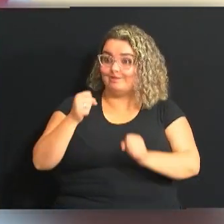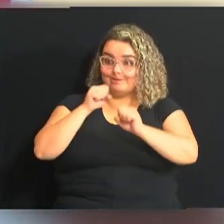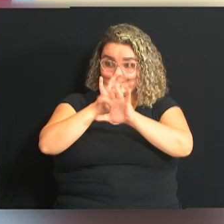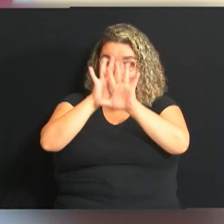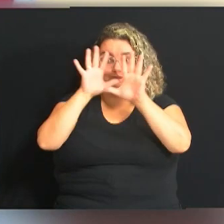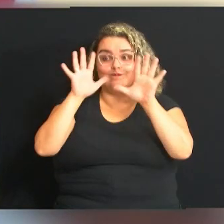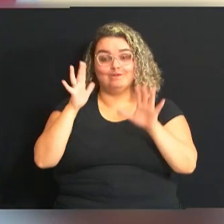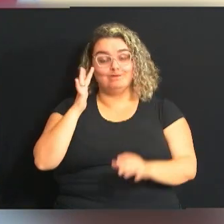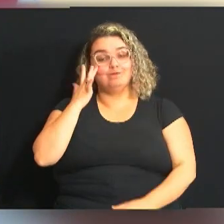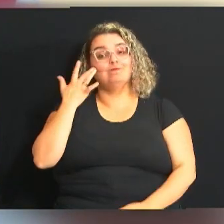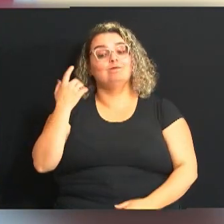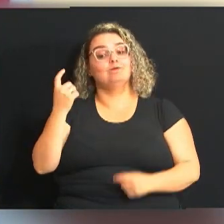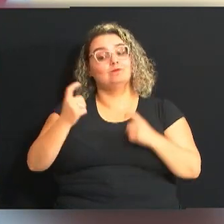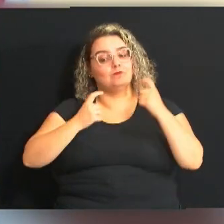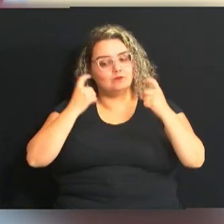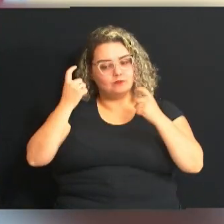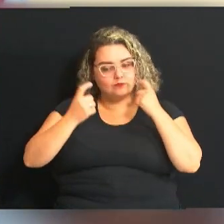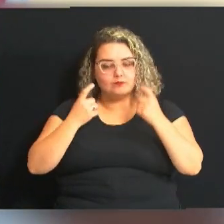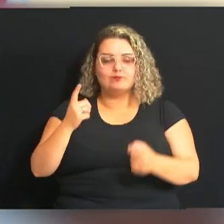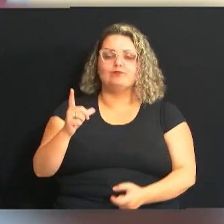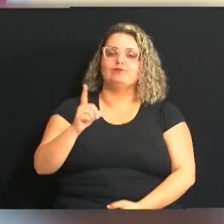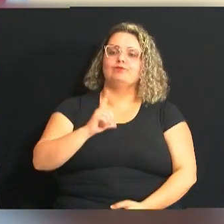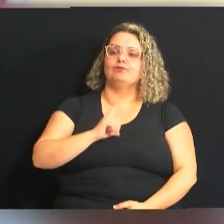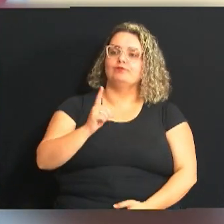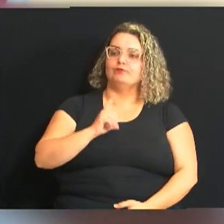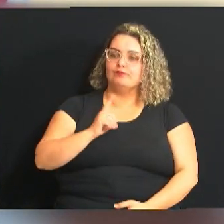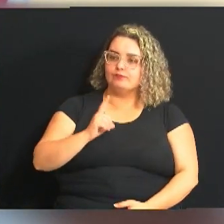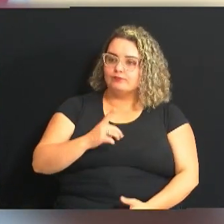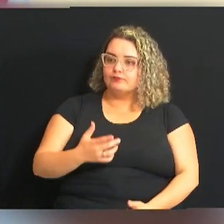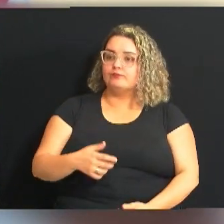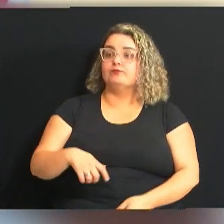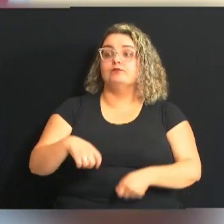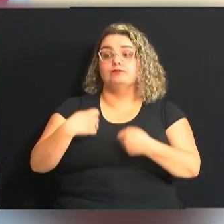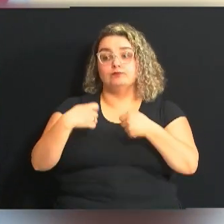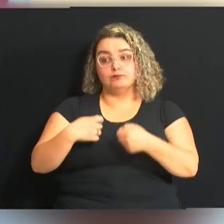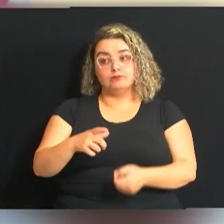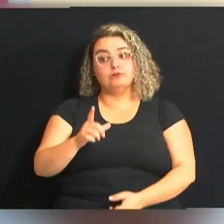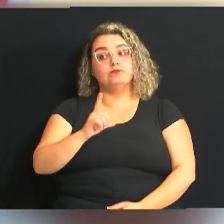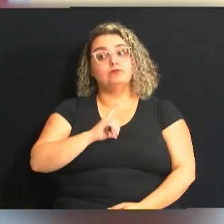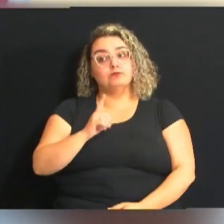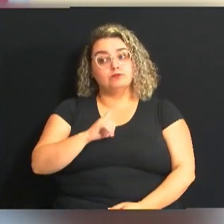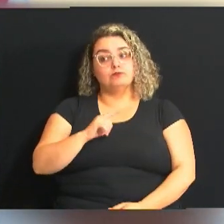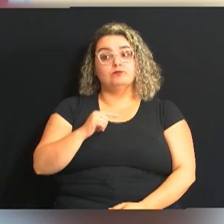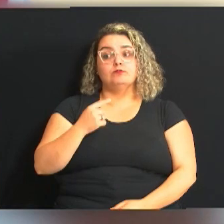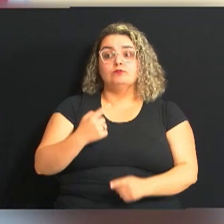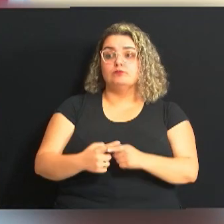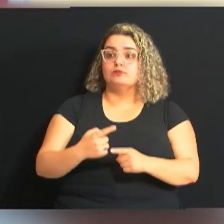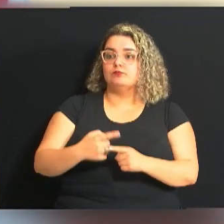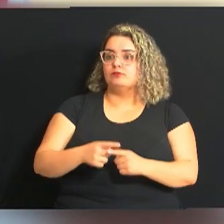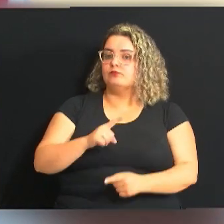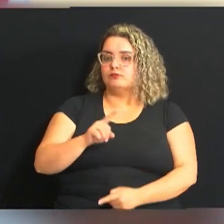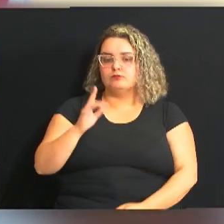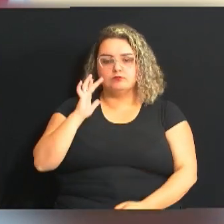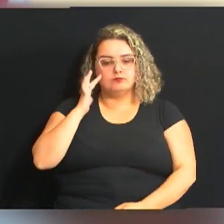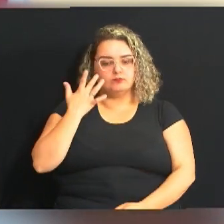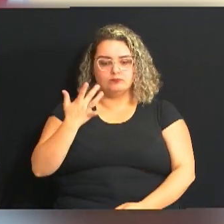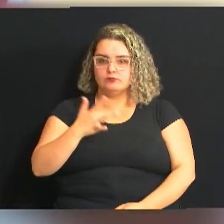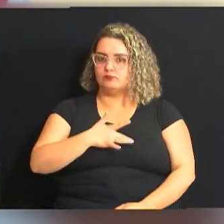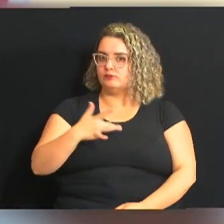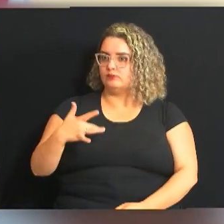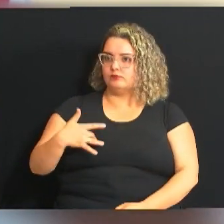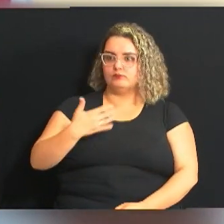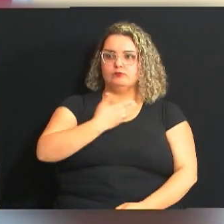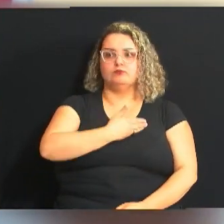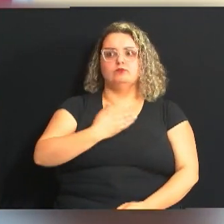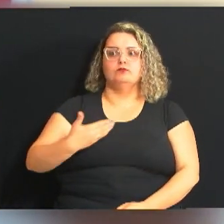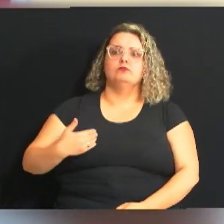uma preocupação que nós vamos ter, temos que ter, porque eu não acho a saúde pública, ela teria que ter